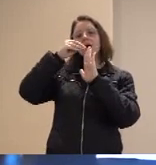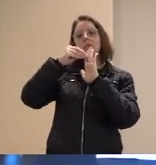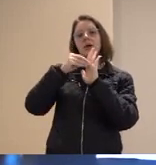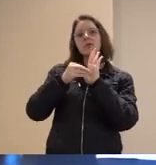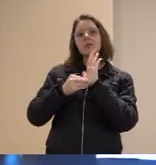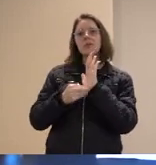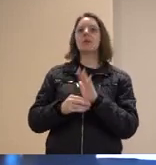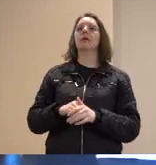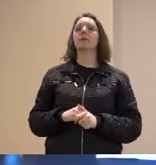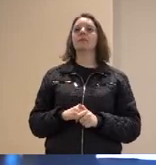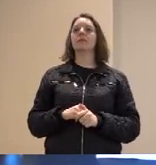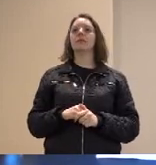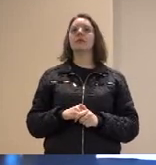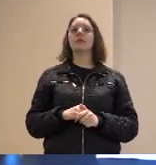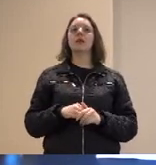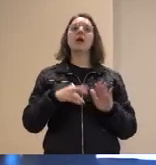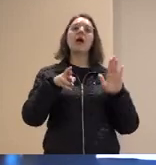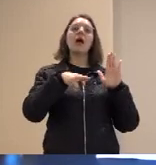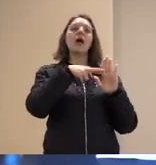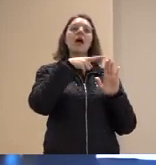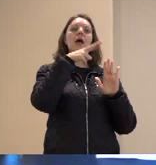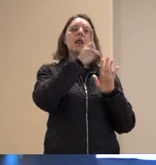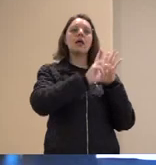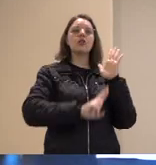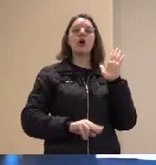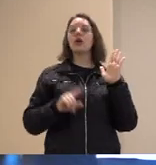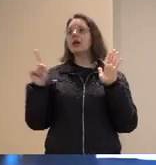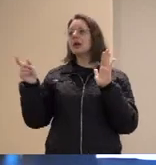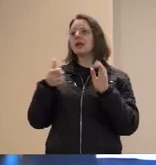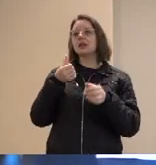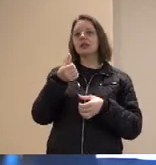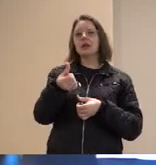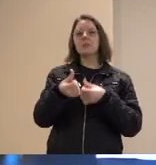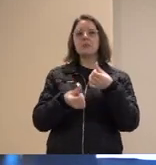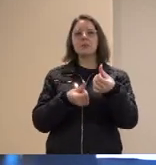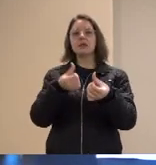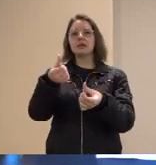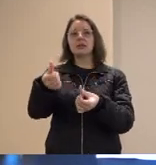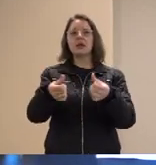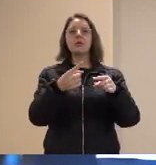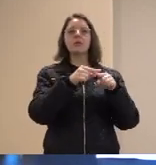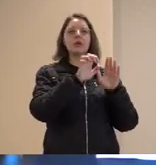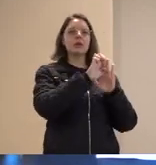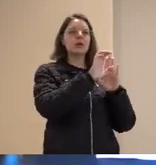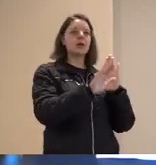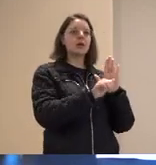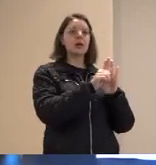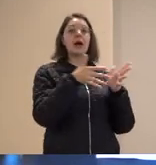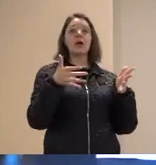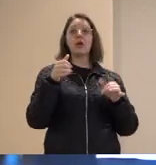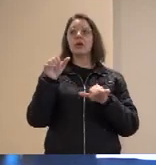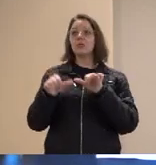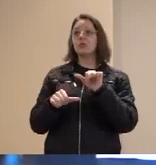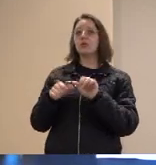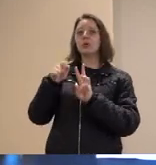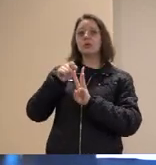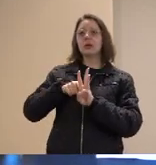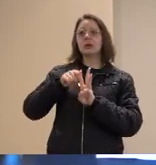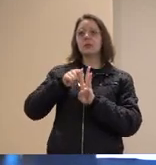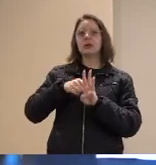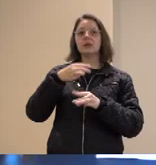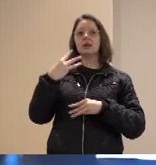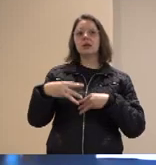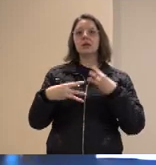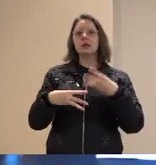Os relatórios que aqui eram semestrais, porque estava lá no ECA semestral, agora é trimestral,